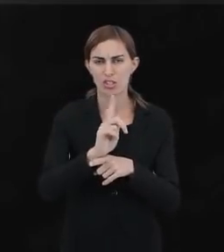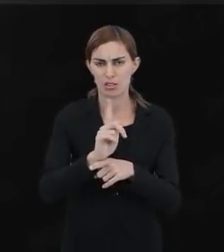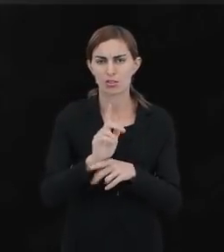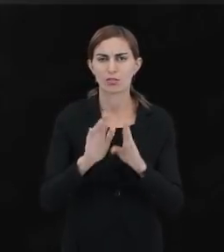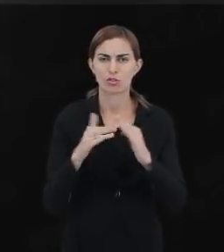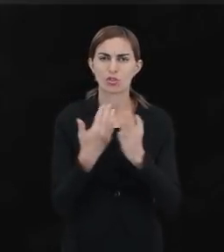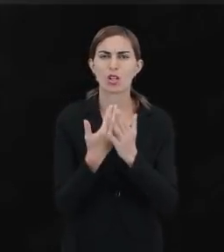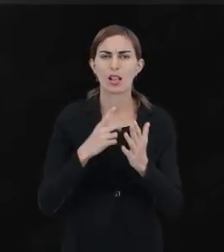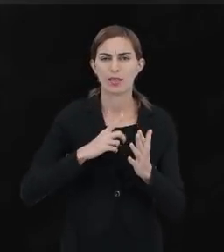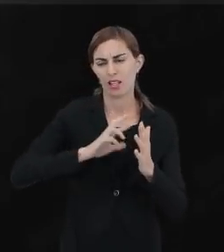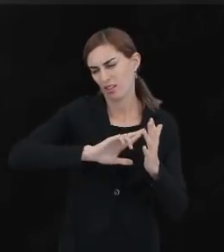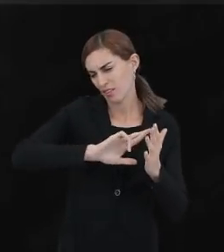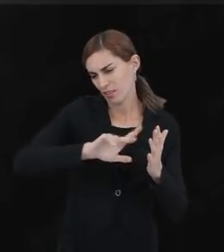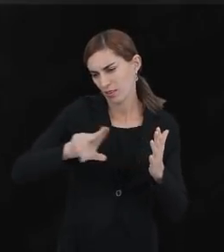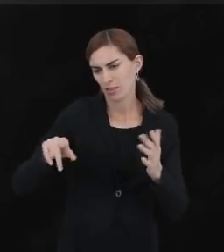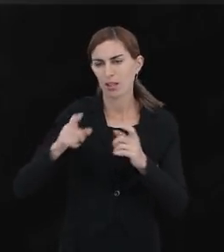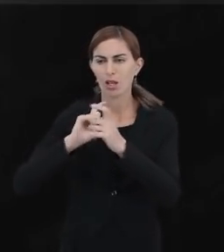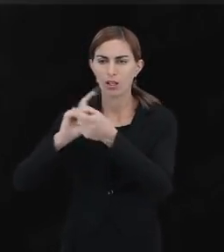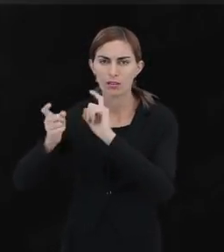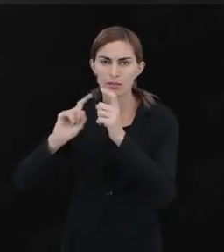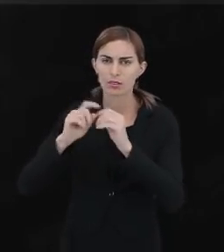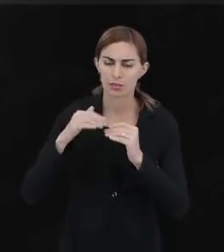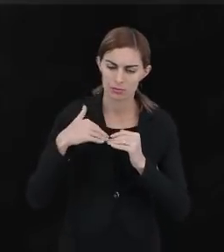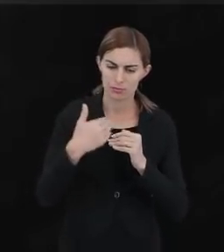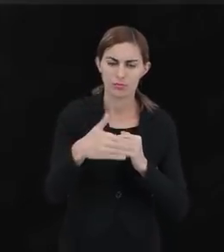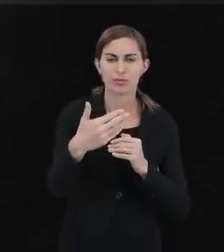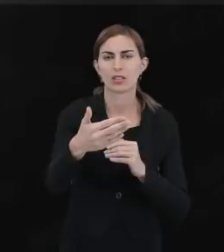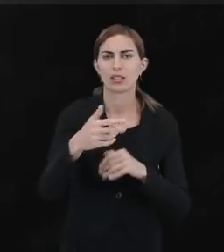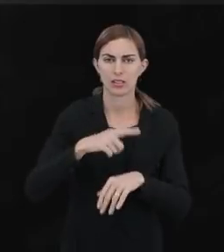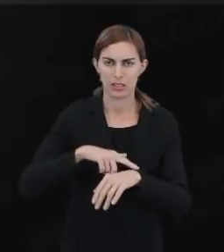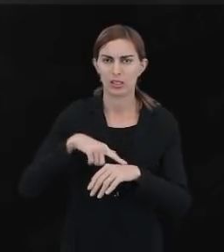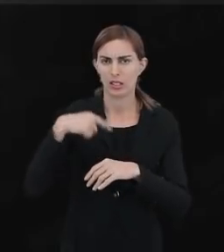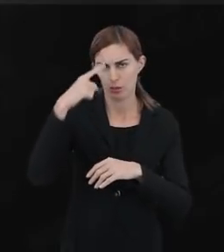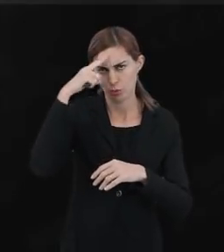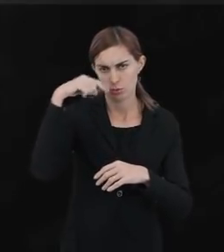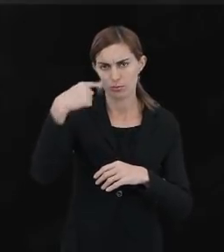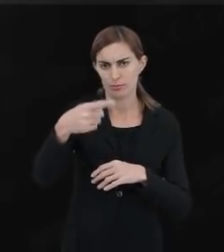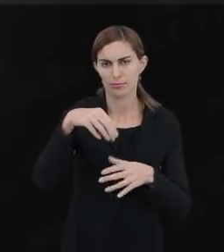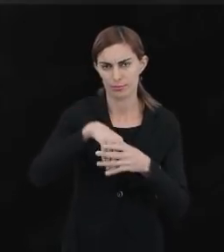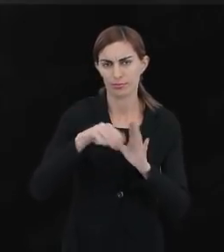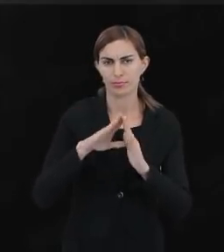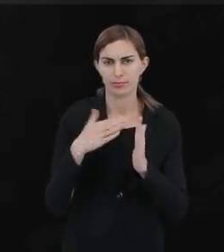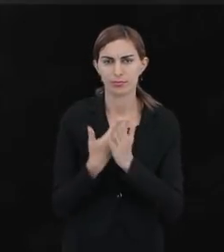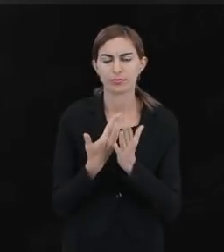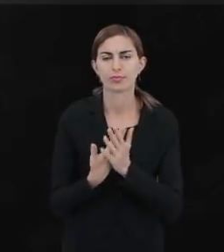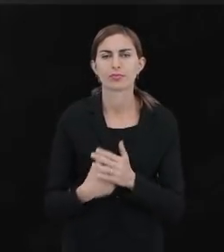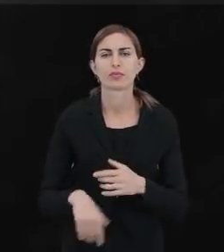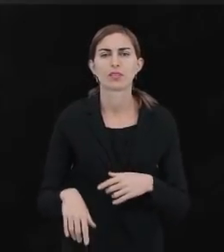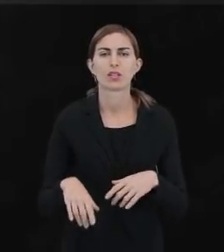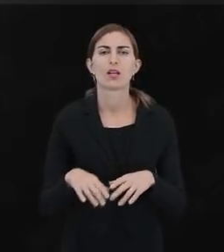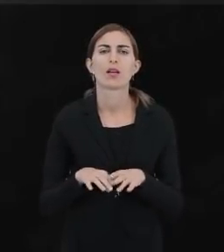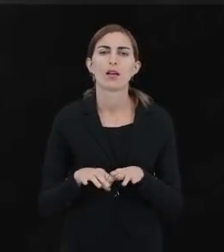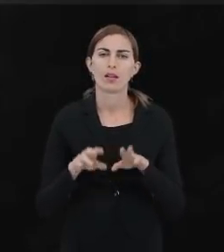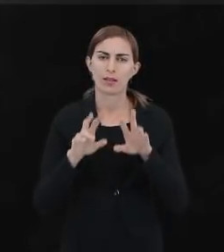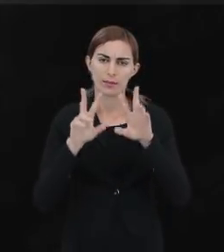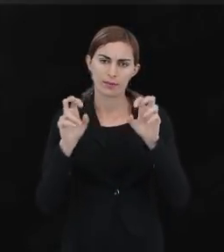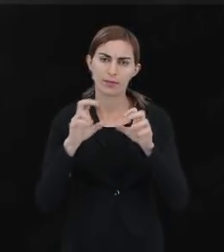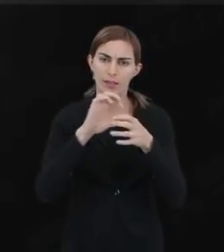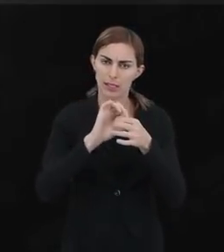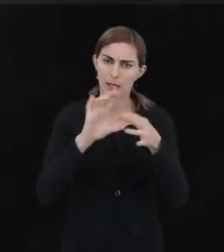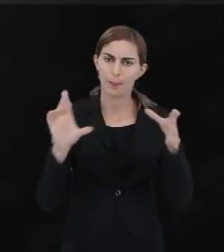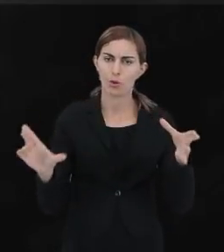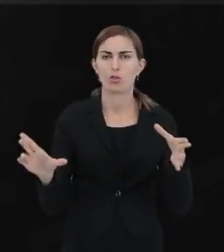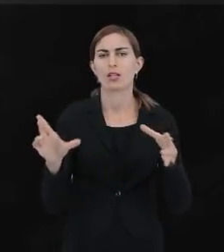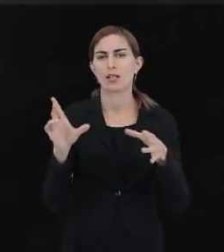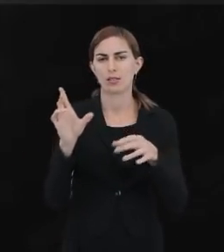dimensões next articulam no cotidiano da escola que foi uma coisa que você já trouxeram já nesse primeiro eo primeiro banco são elas gestão democrática e